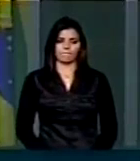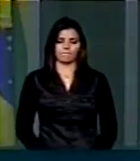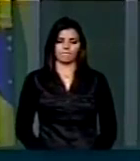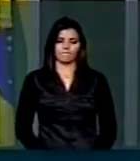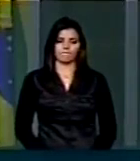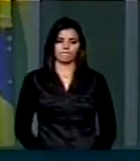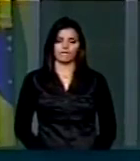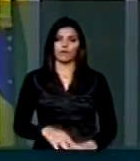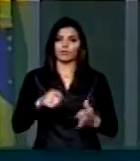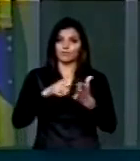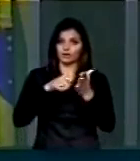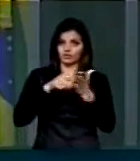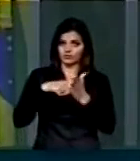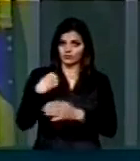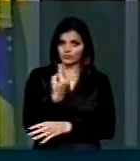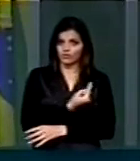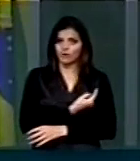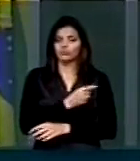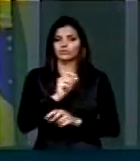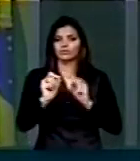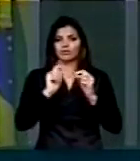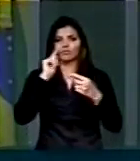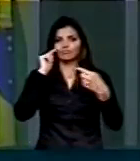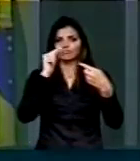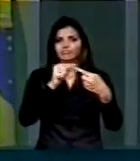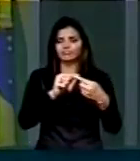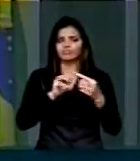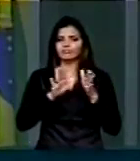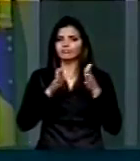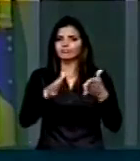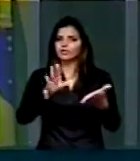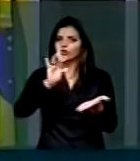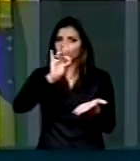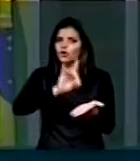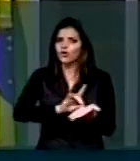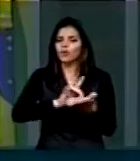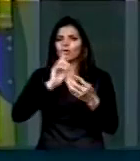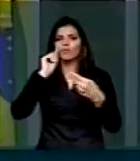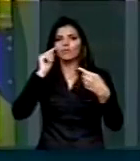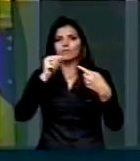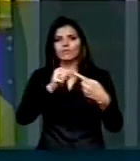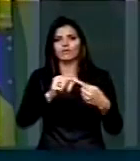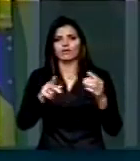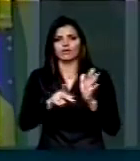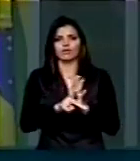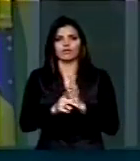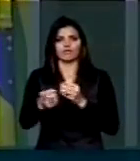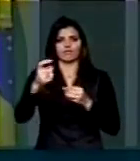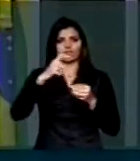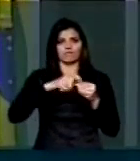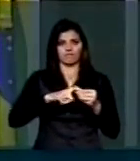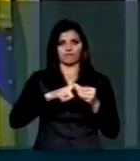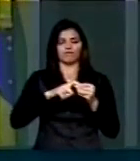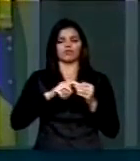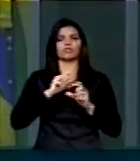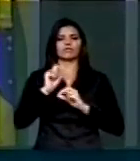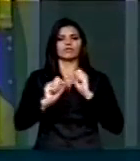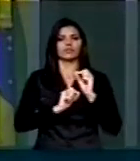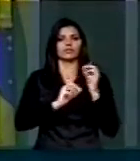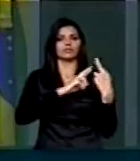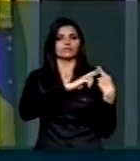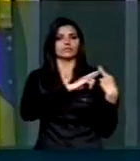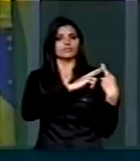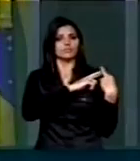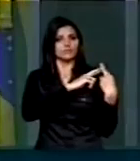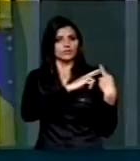é nossa obrigação, pois, buscar ações concretas que visem a restabelecer a